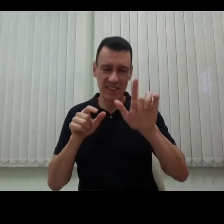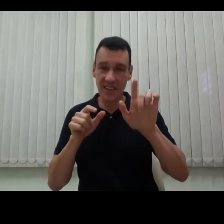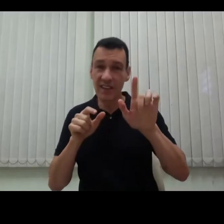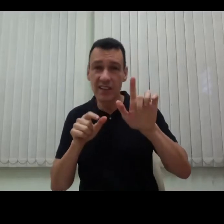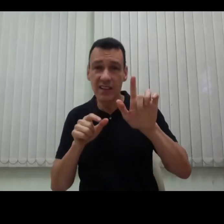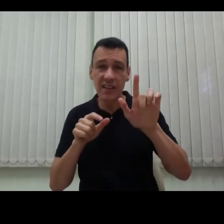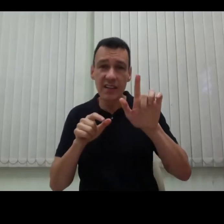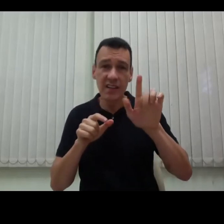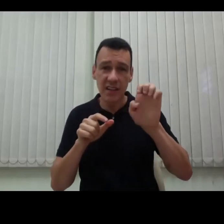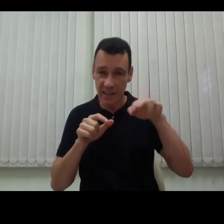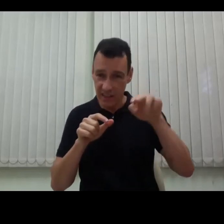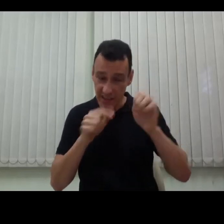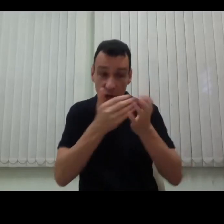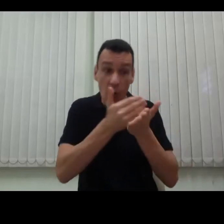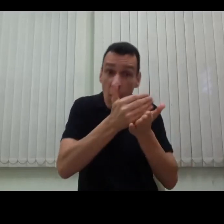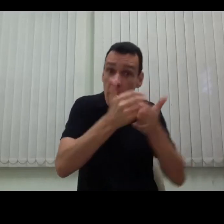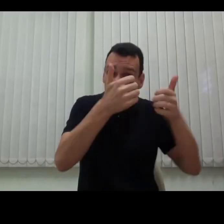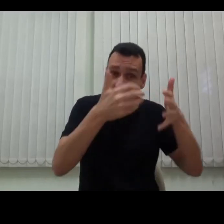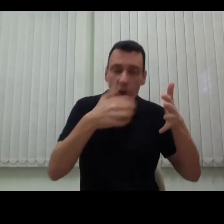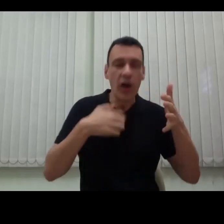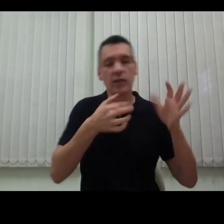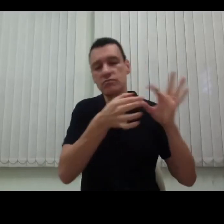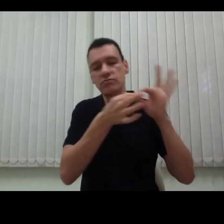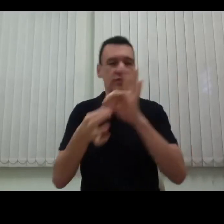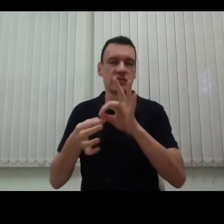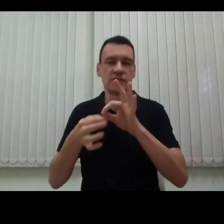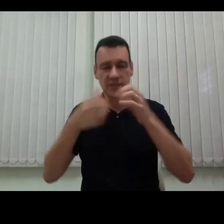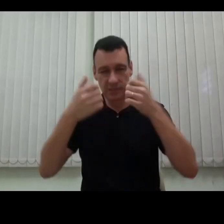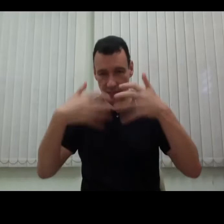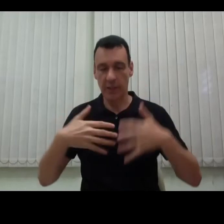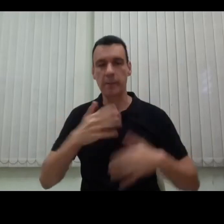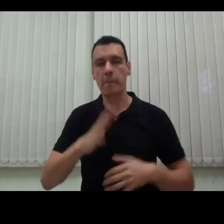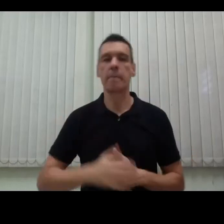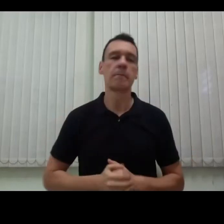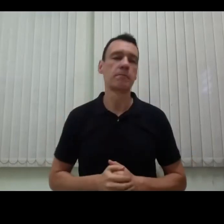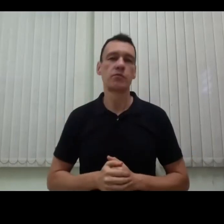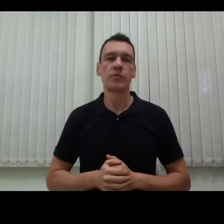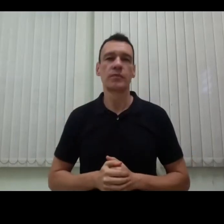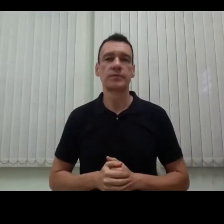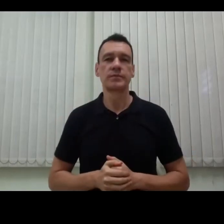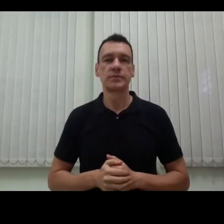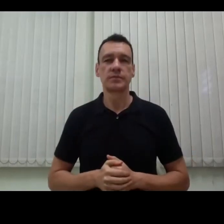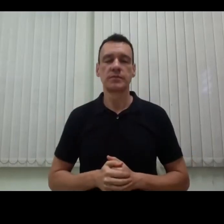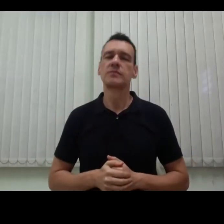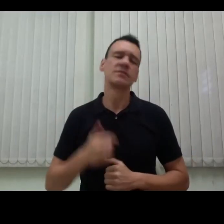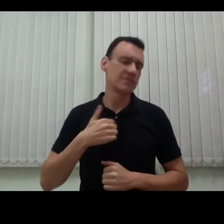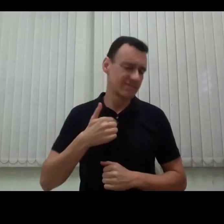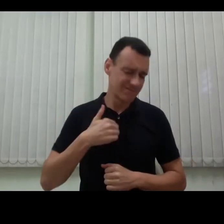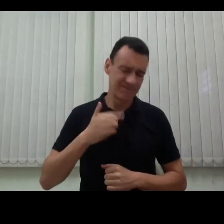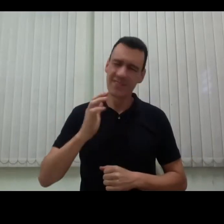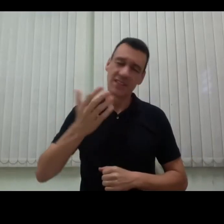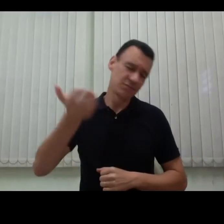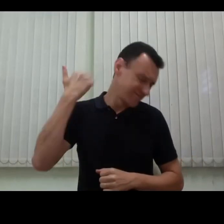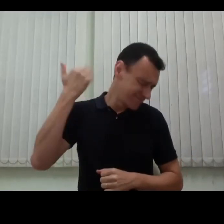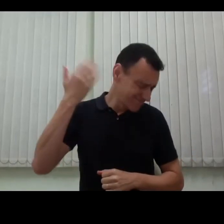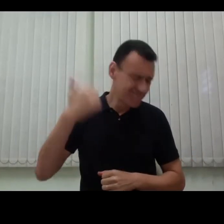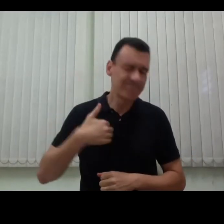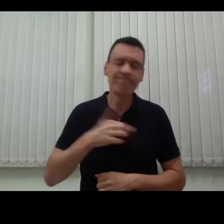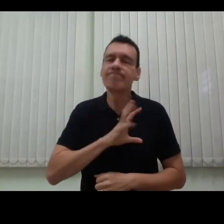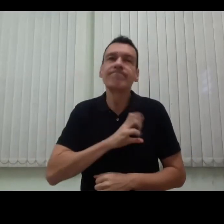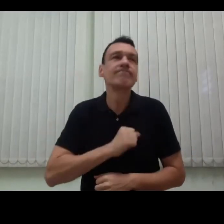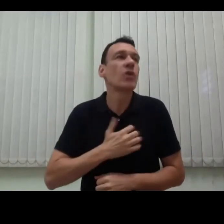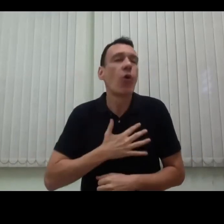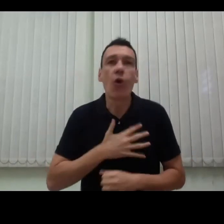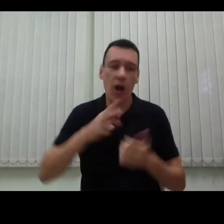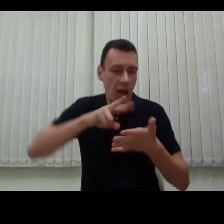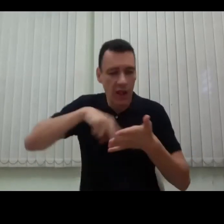A minha experiência com a leitura começa muito cedo. Eu sempre fui muito interessada na leitura, sempre fui muito